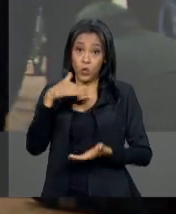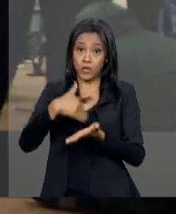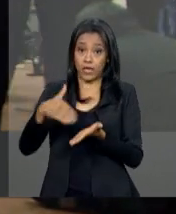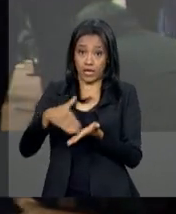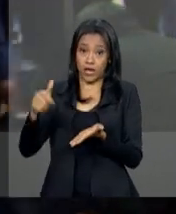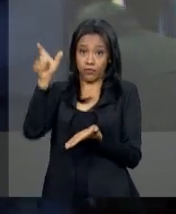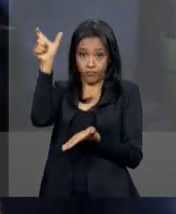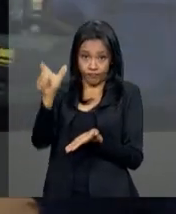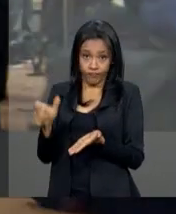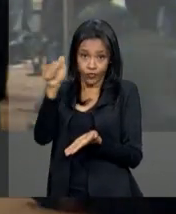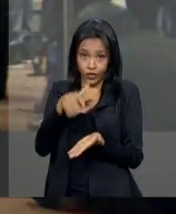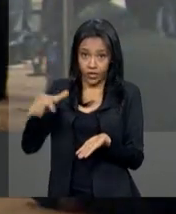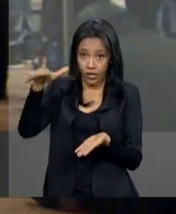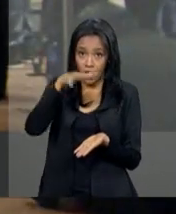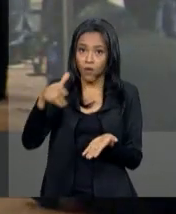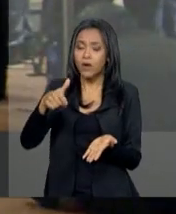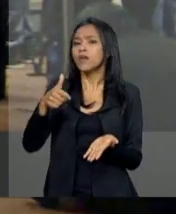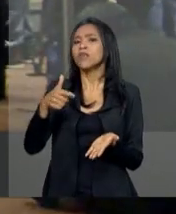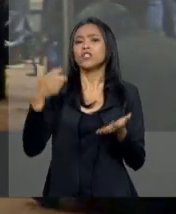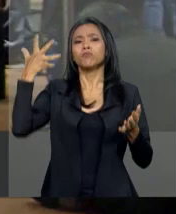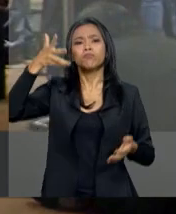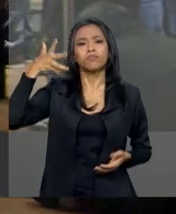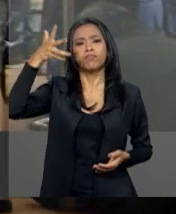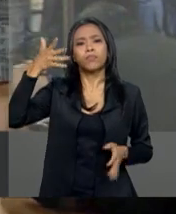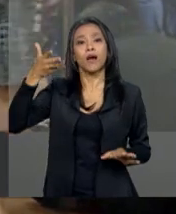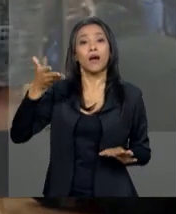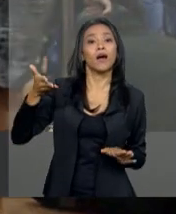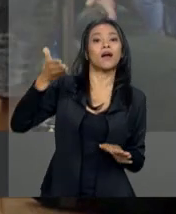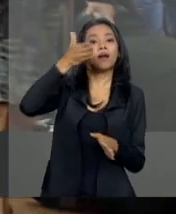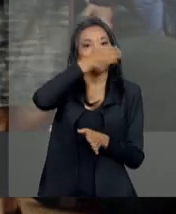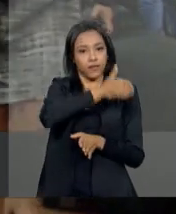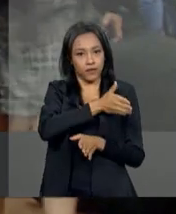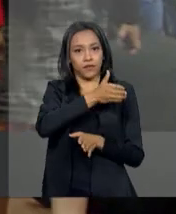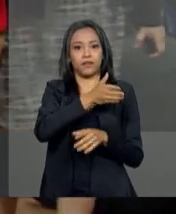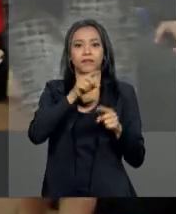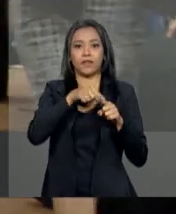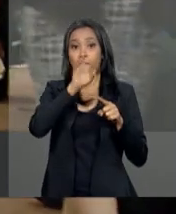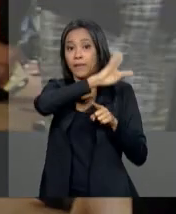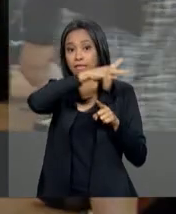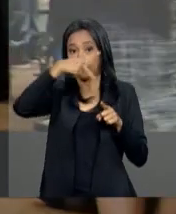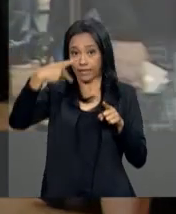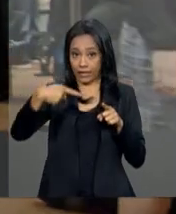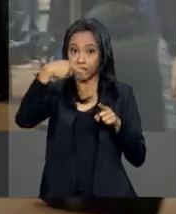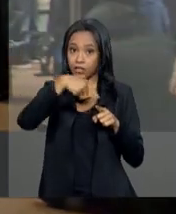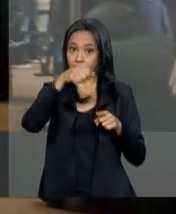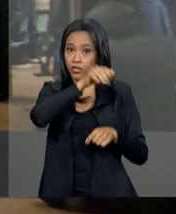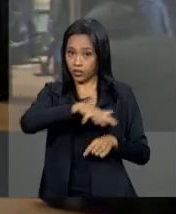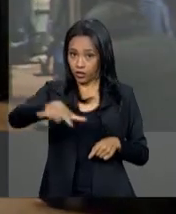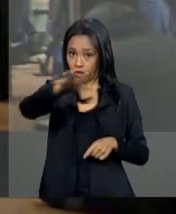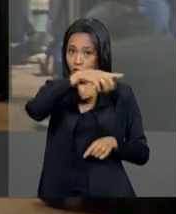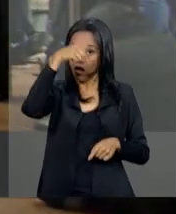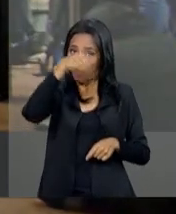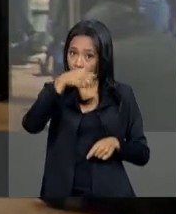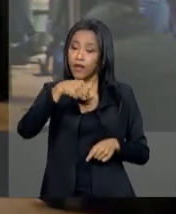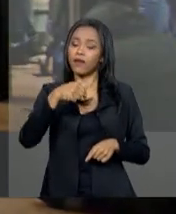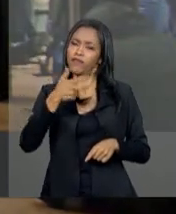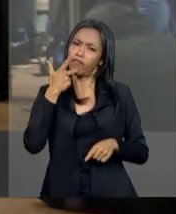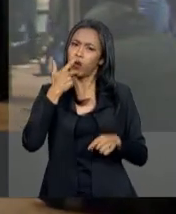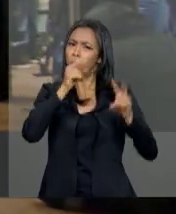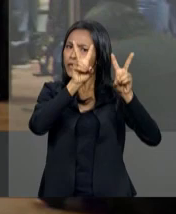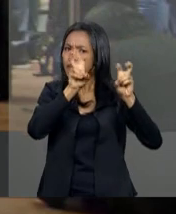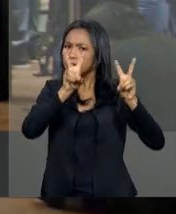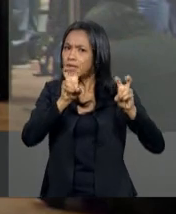da onu discursou logo antes do início da presidente da assembleia geral maria fernanda espinosa que também tocou em assuntos